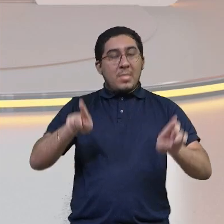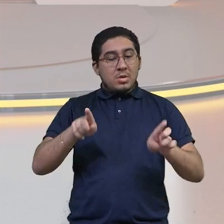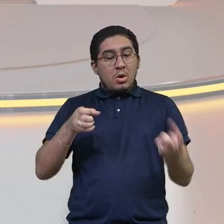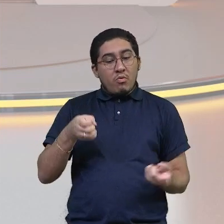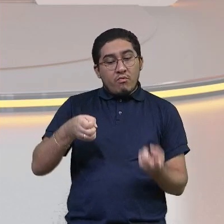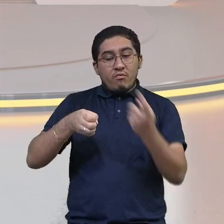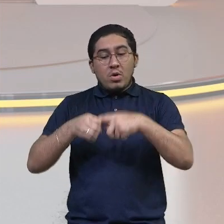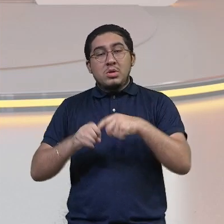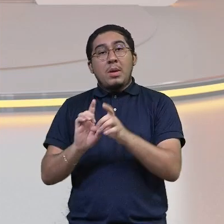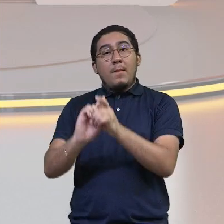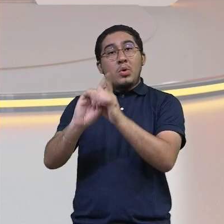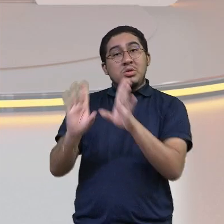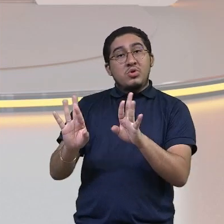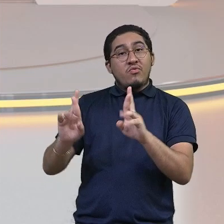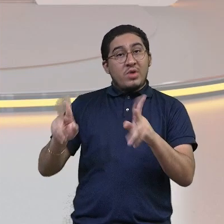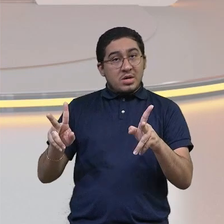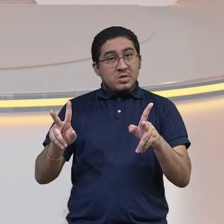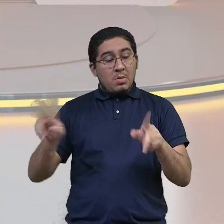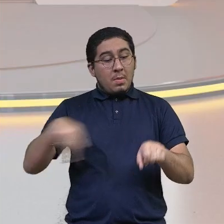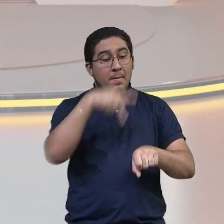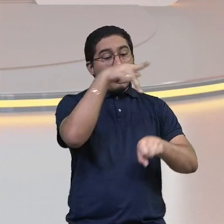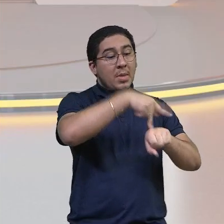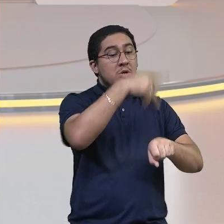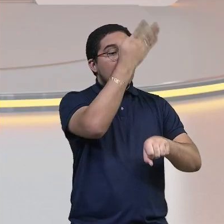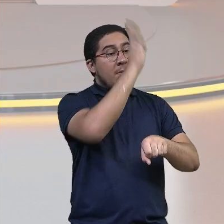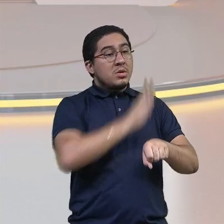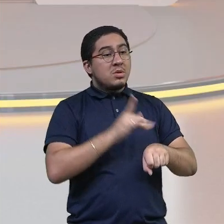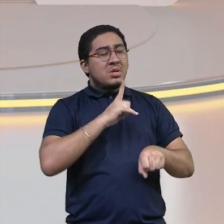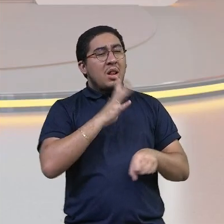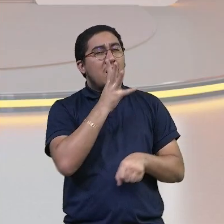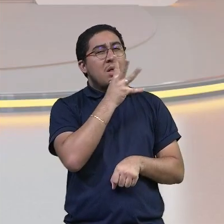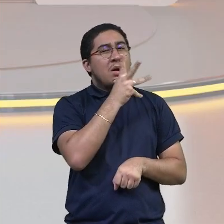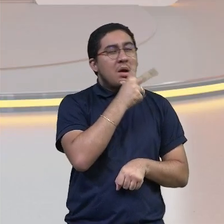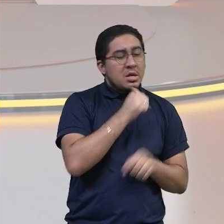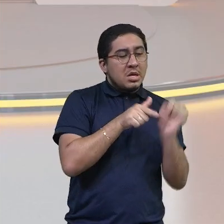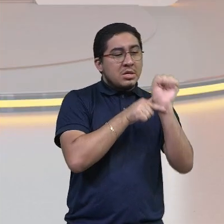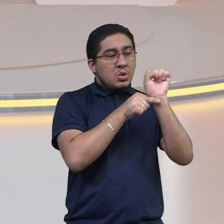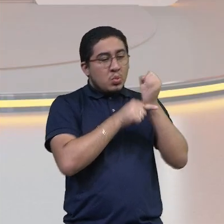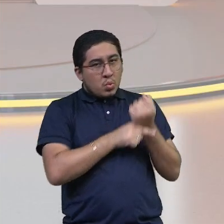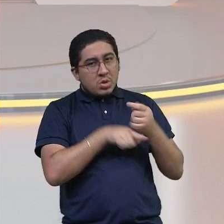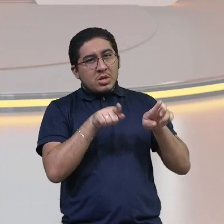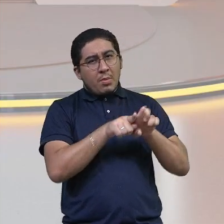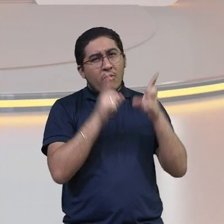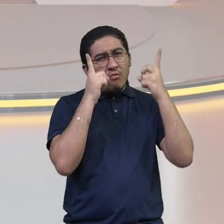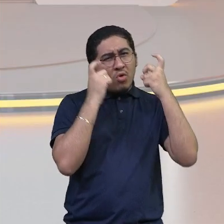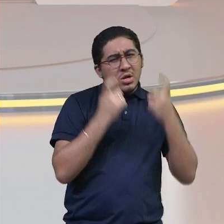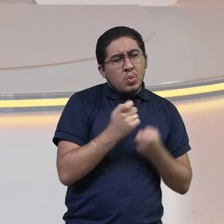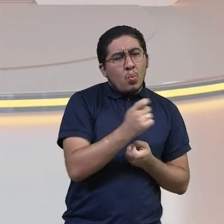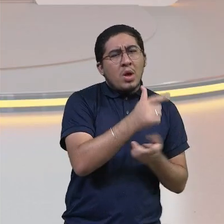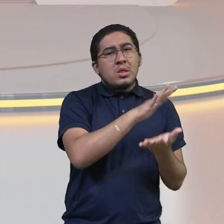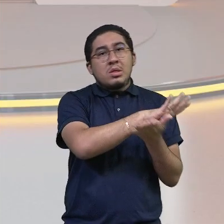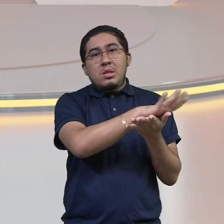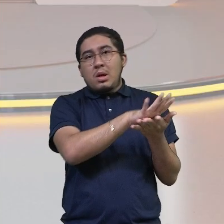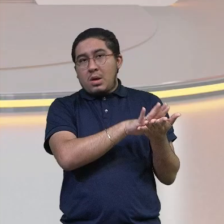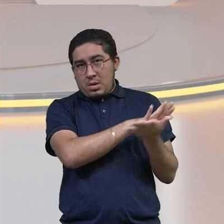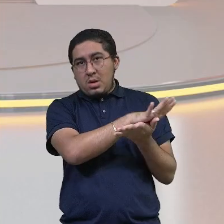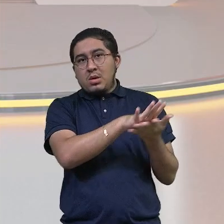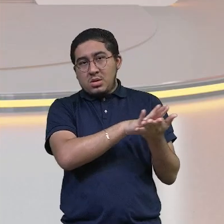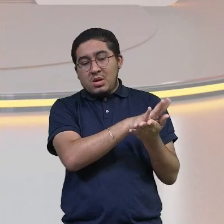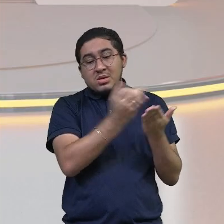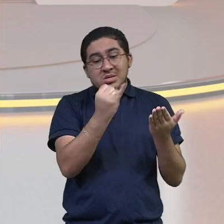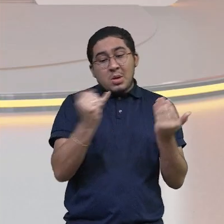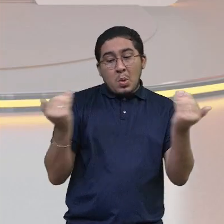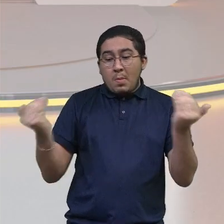redemocratização diferentes. Enquanto no Brasil foi lenta, gradual e segura e menos violenta a redemocratização do que nos outros,